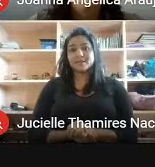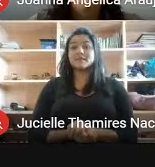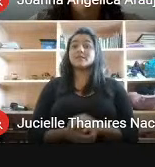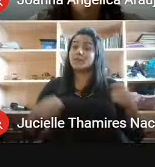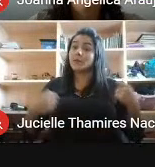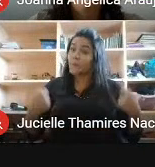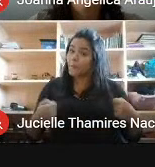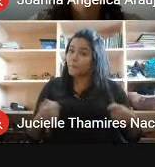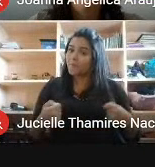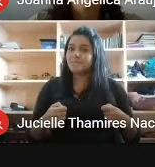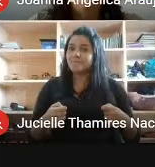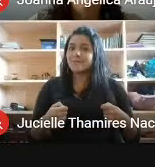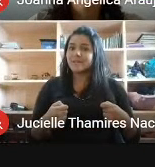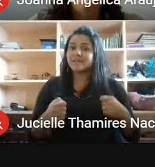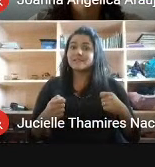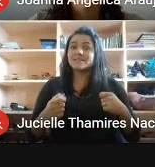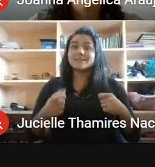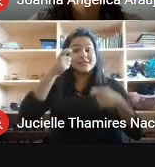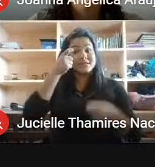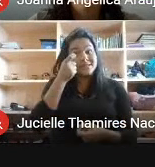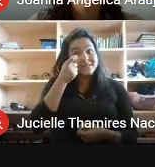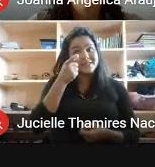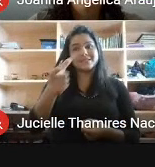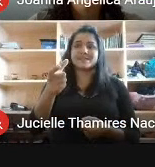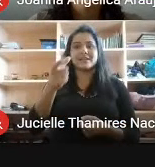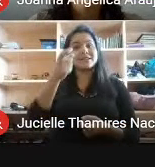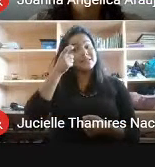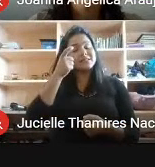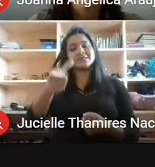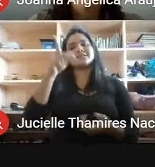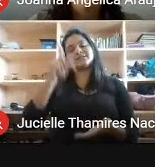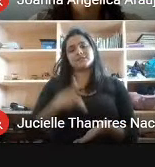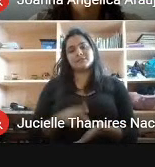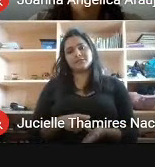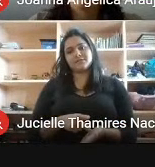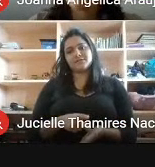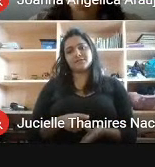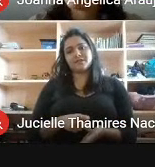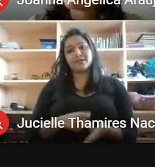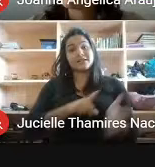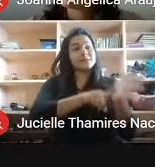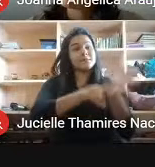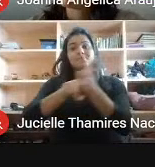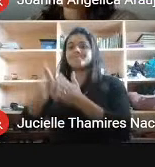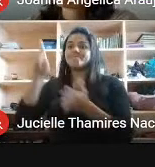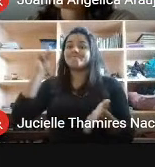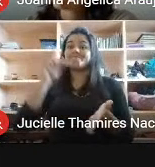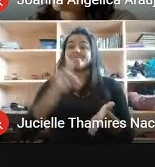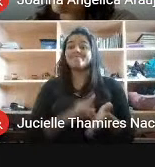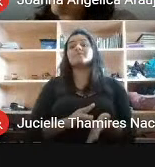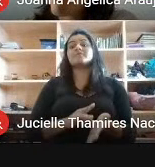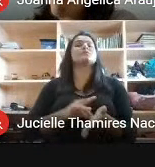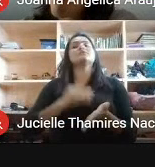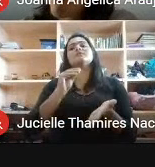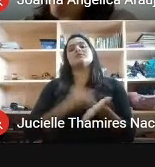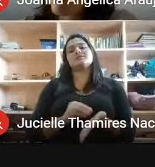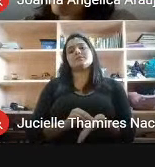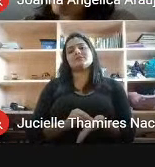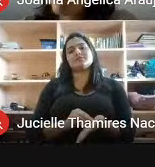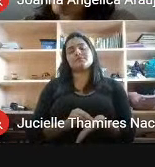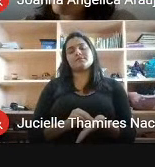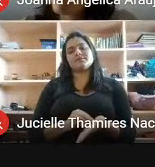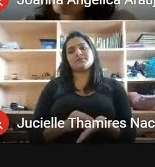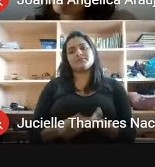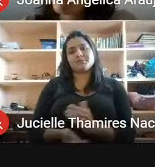reporto como muito importantes. E um componente que eu não quero também me alongar, porque acho que os outros têm e devem, e